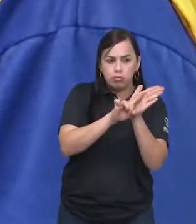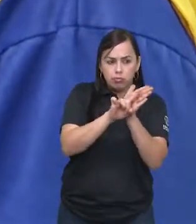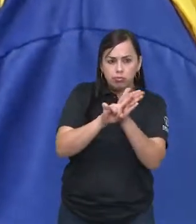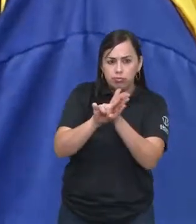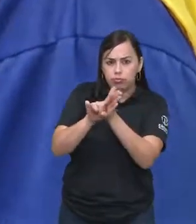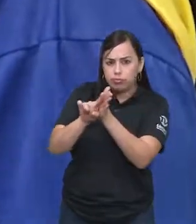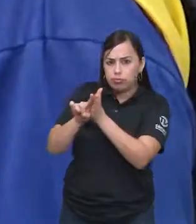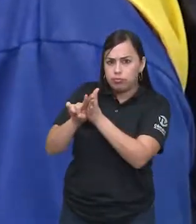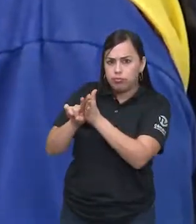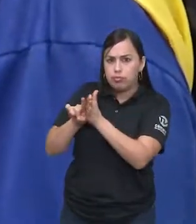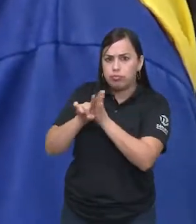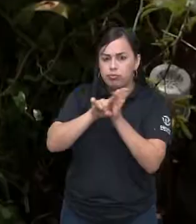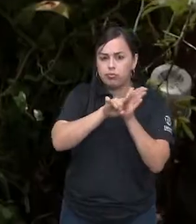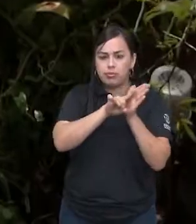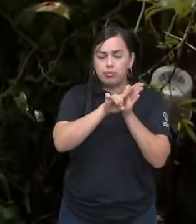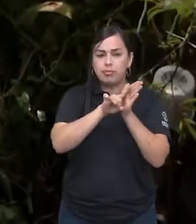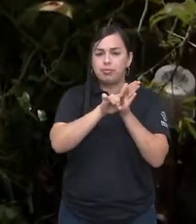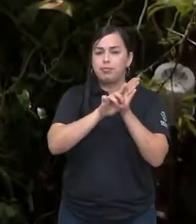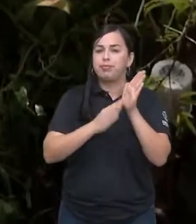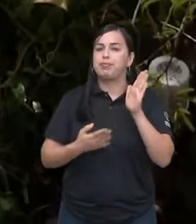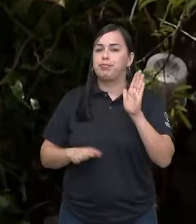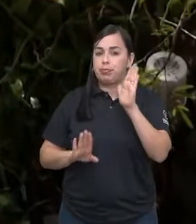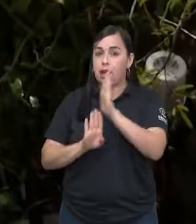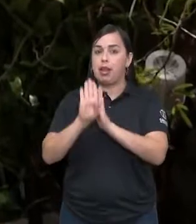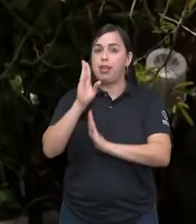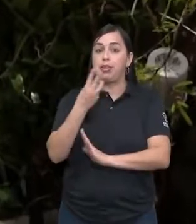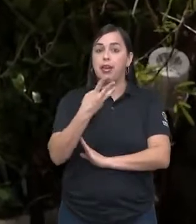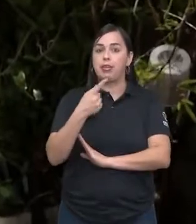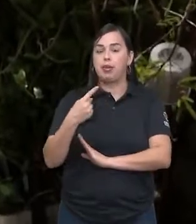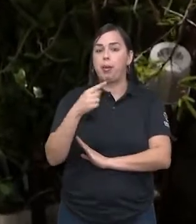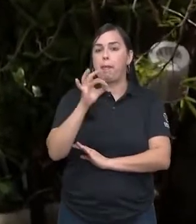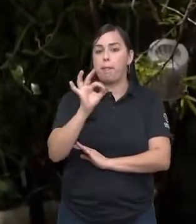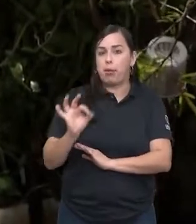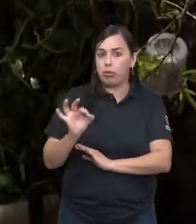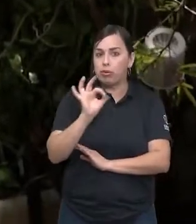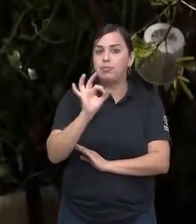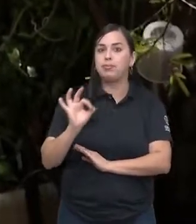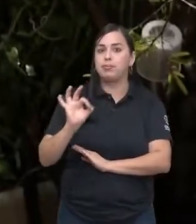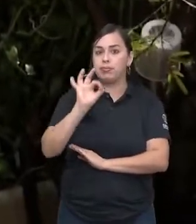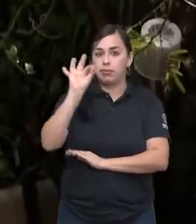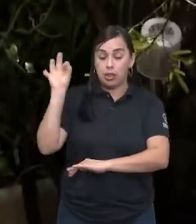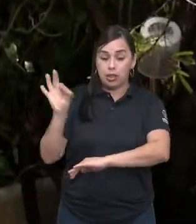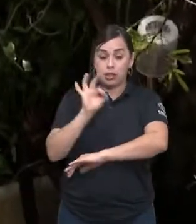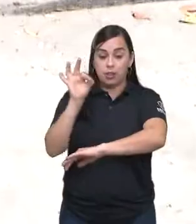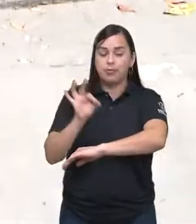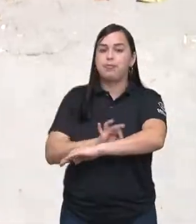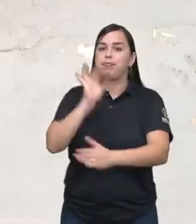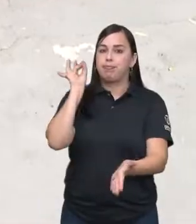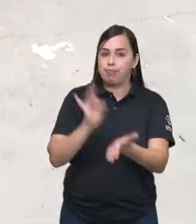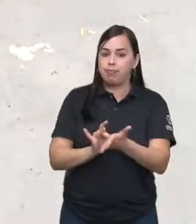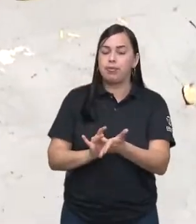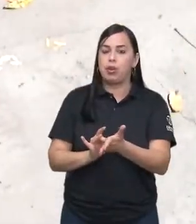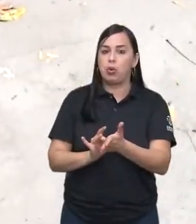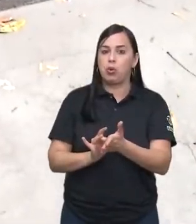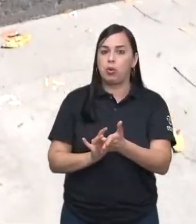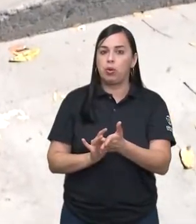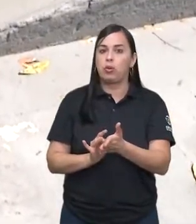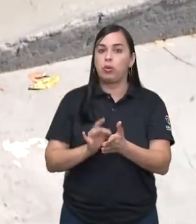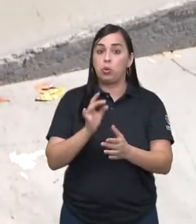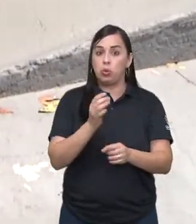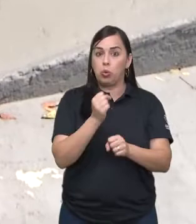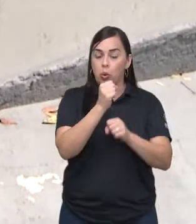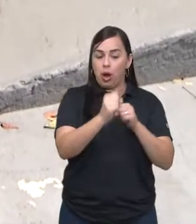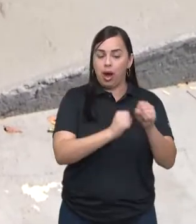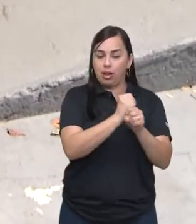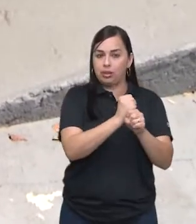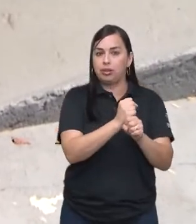levantamento realizado pela Prefeitura, houve um crescimento de 31% de casos confirmados nos 4 primeiros meses